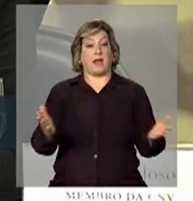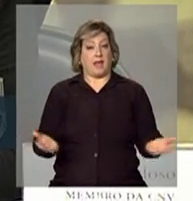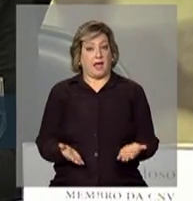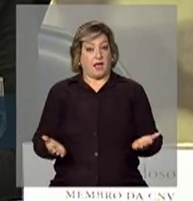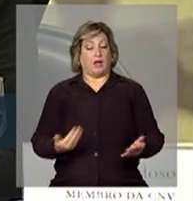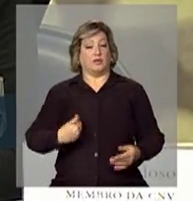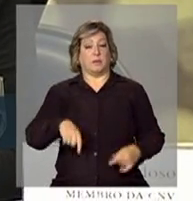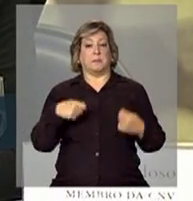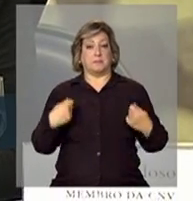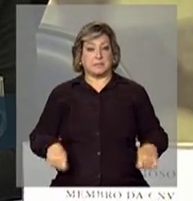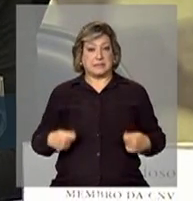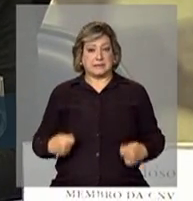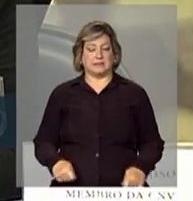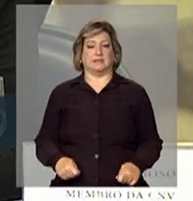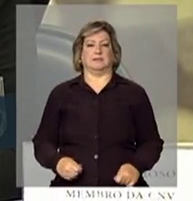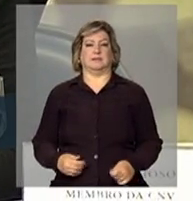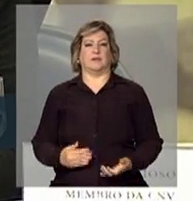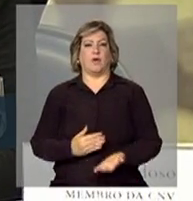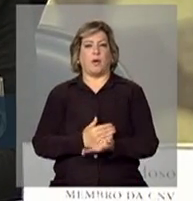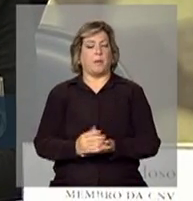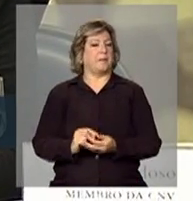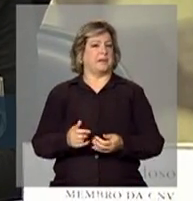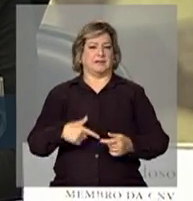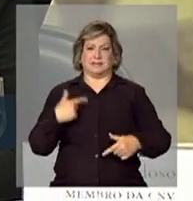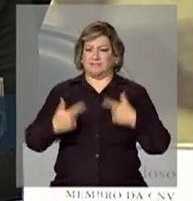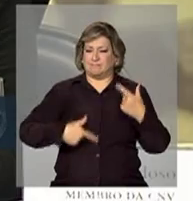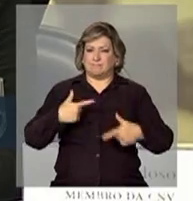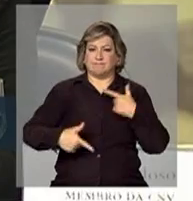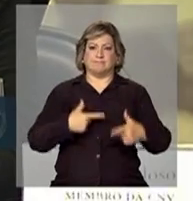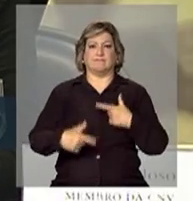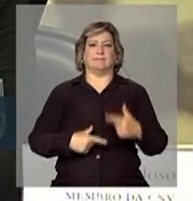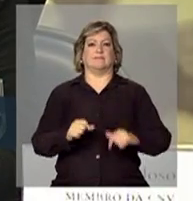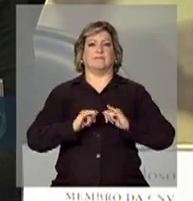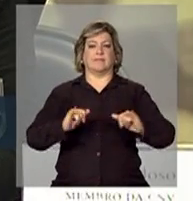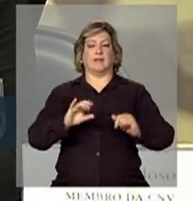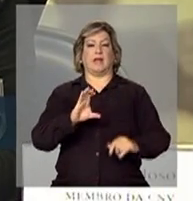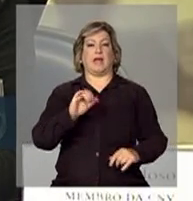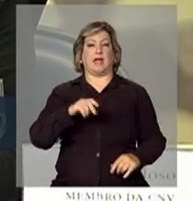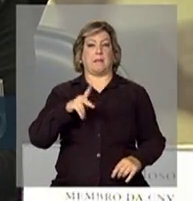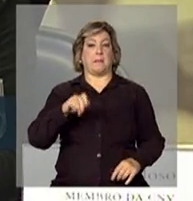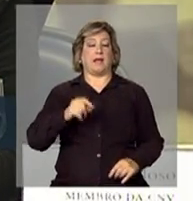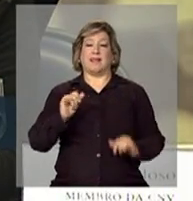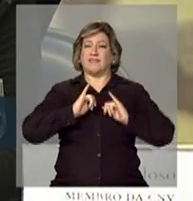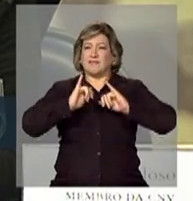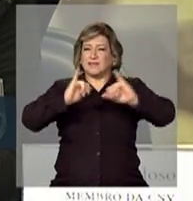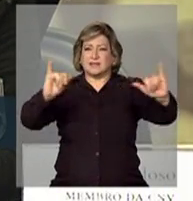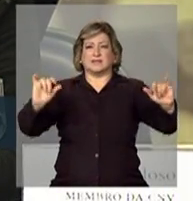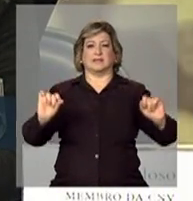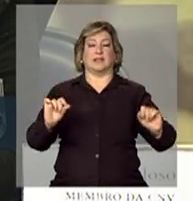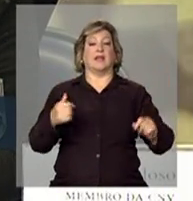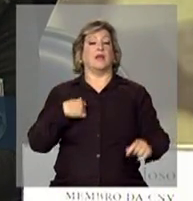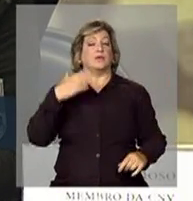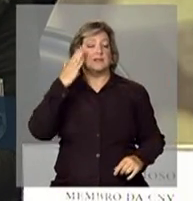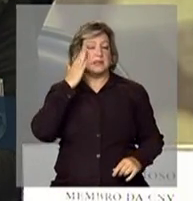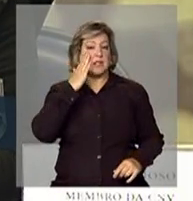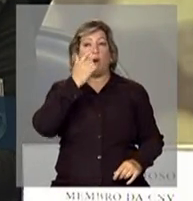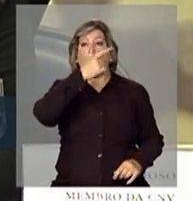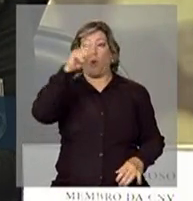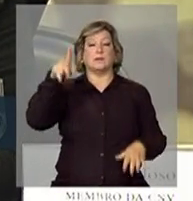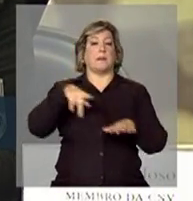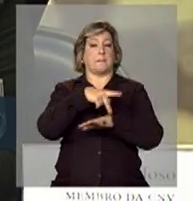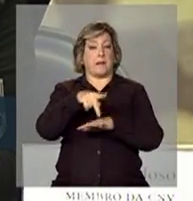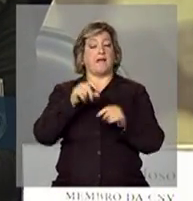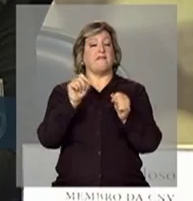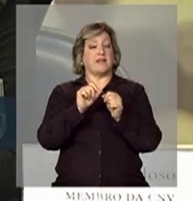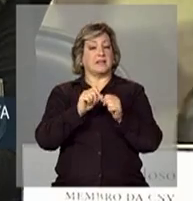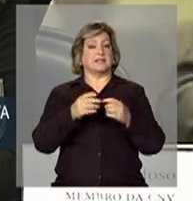ter que entrar em ritmo de campanha. É campanha. Nós temos que fazer a Comissão da Verdade como campanha. E eu sei que outros países também fizeram